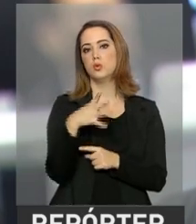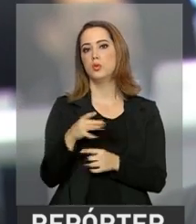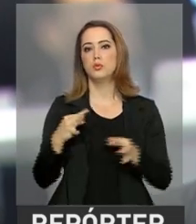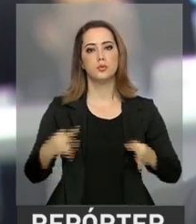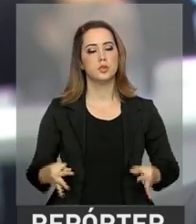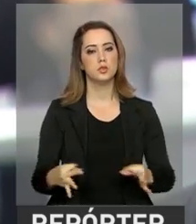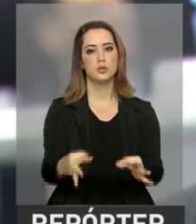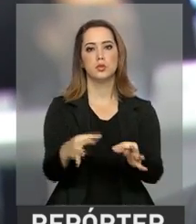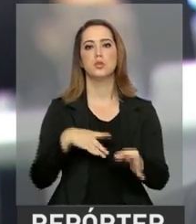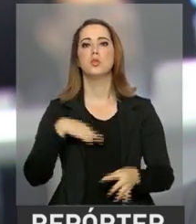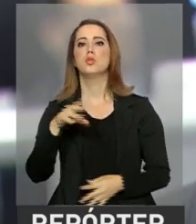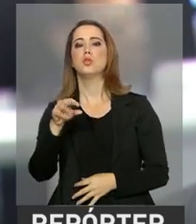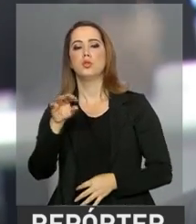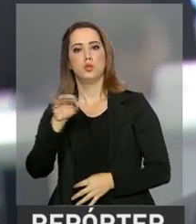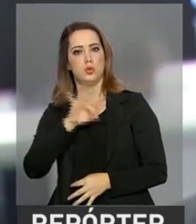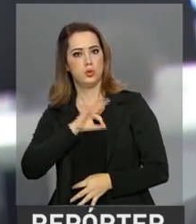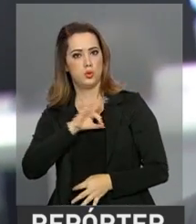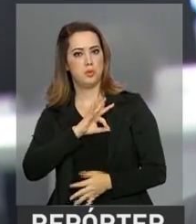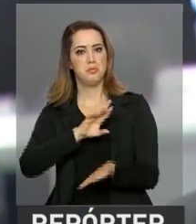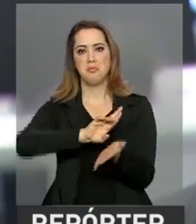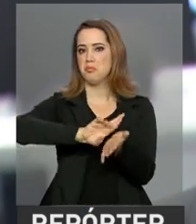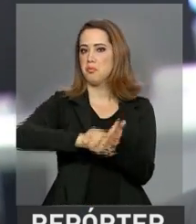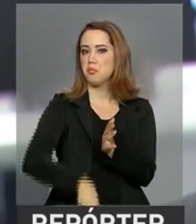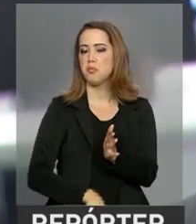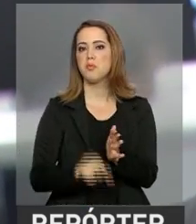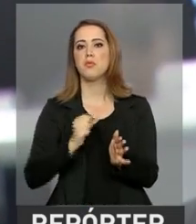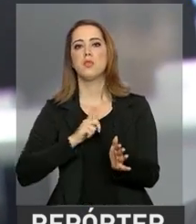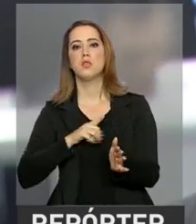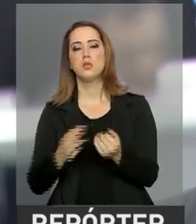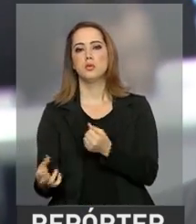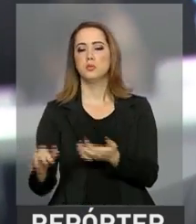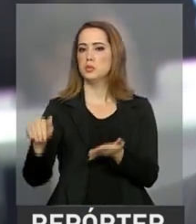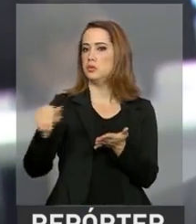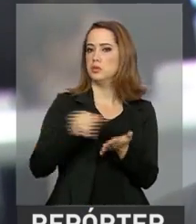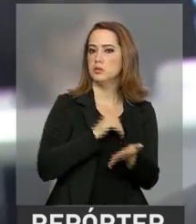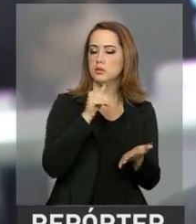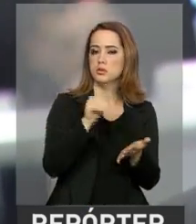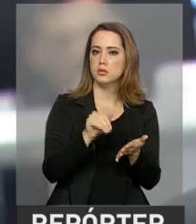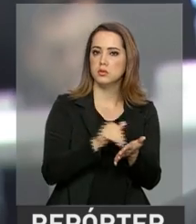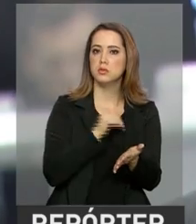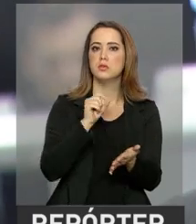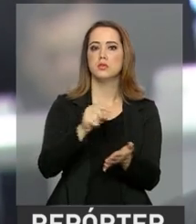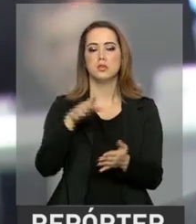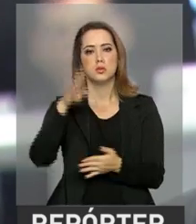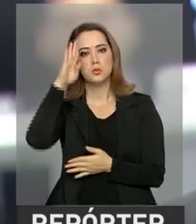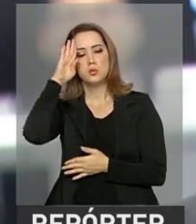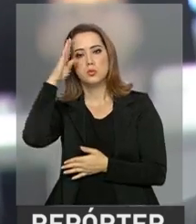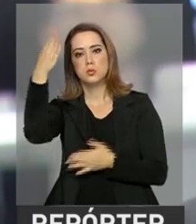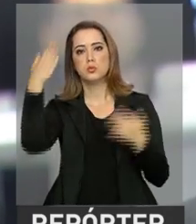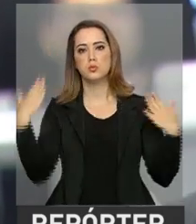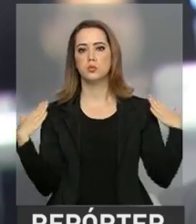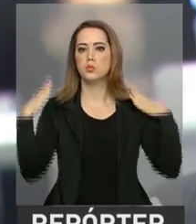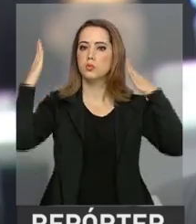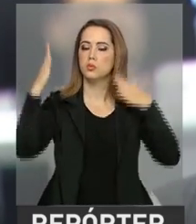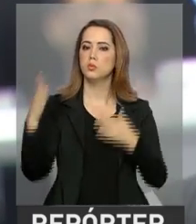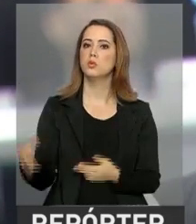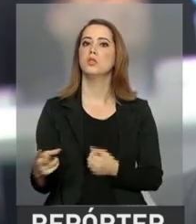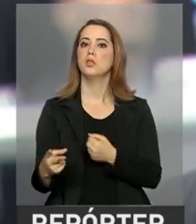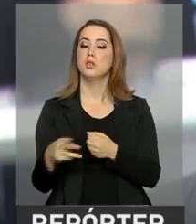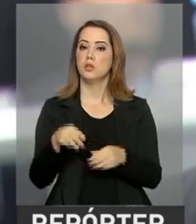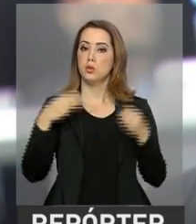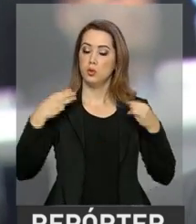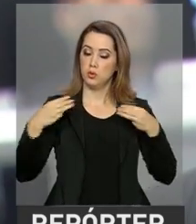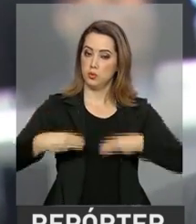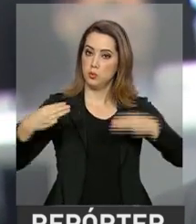preparou, a Polícia Federal, a Polícia Rodoviária Federal, Secretaria de Segurança Pública, as Forças Armadas, o Ministério da Defesa, e agora